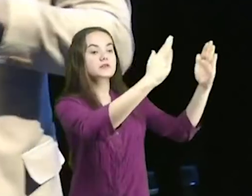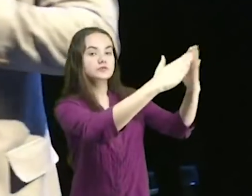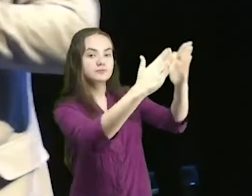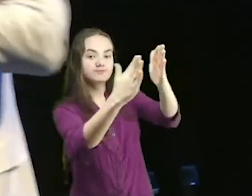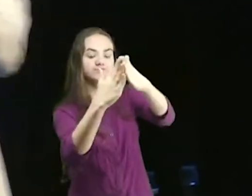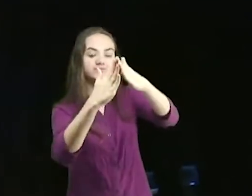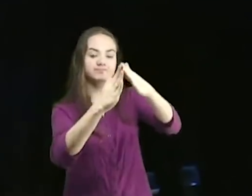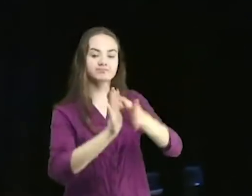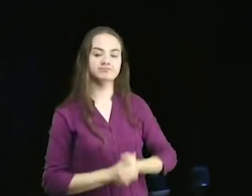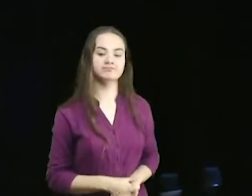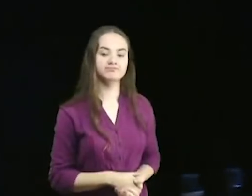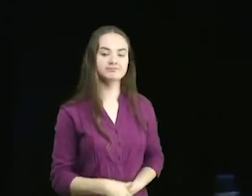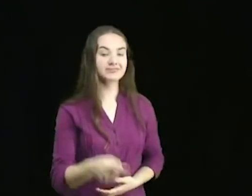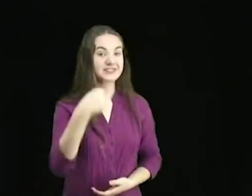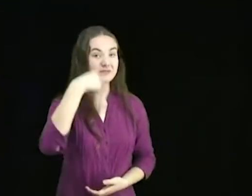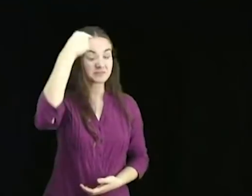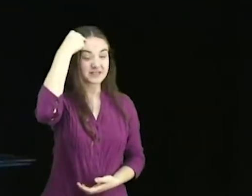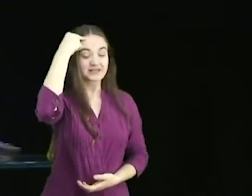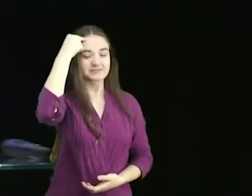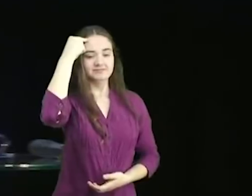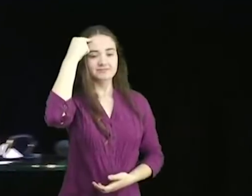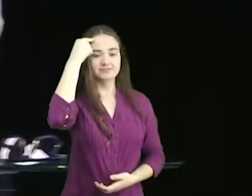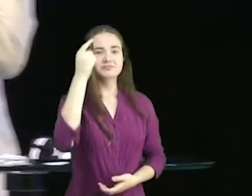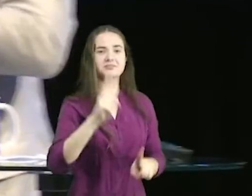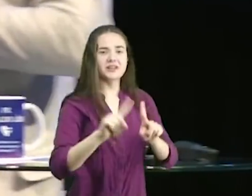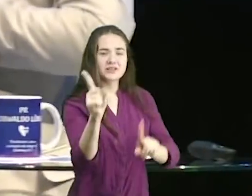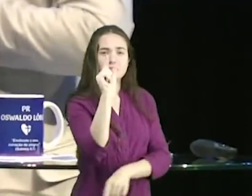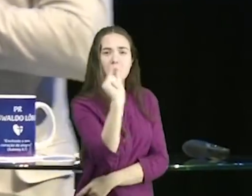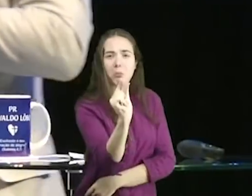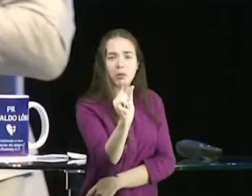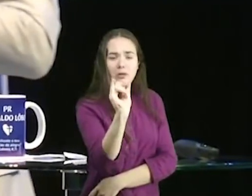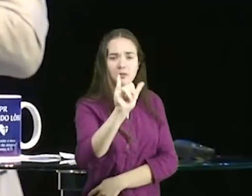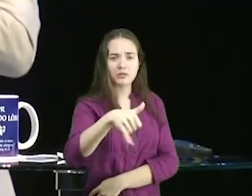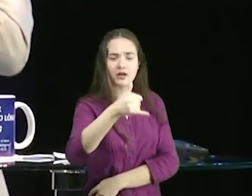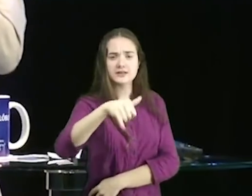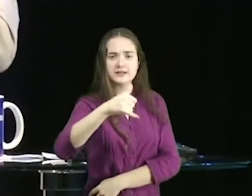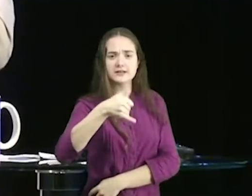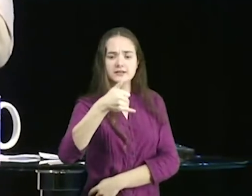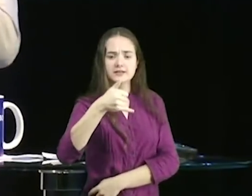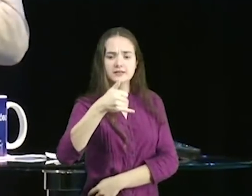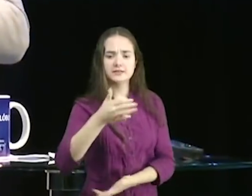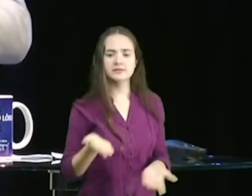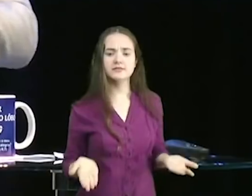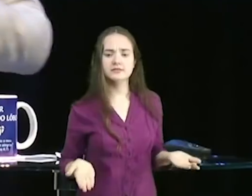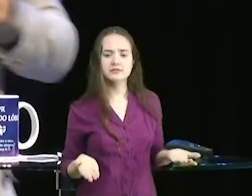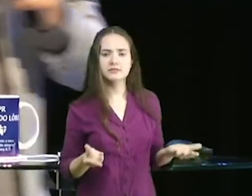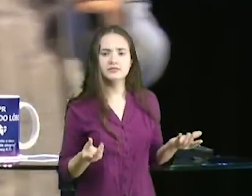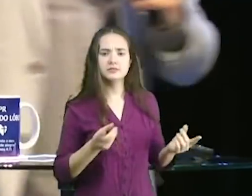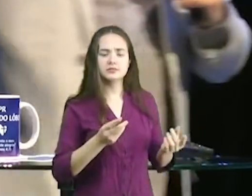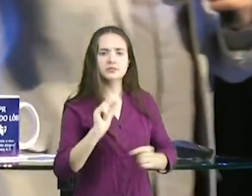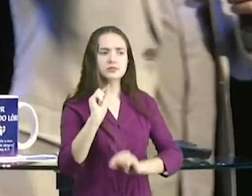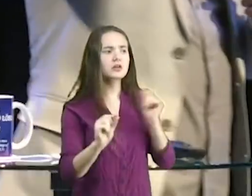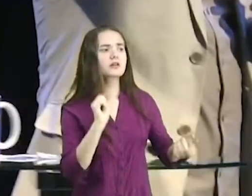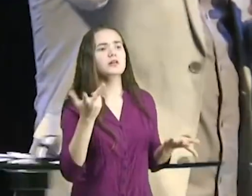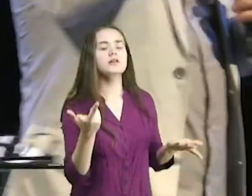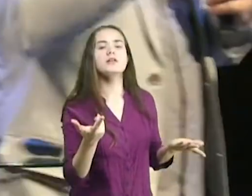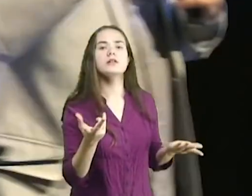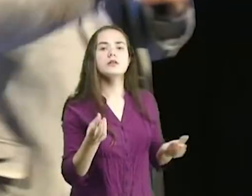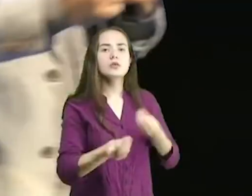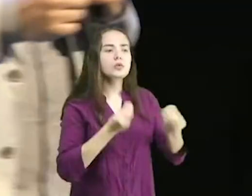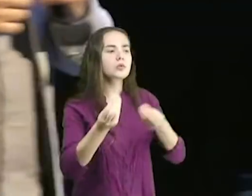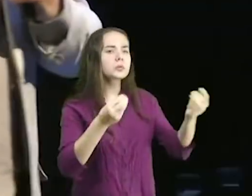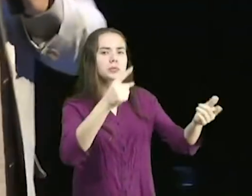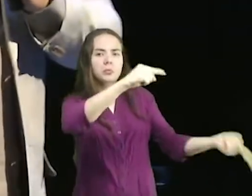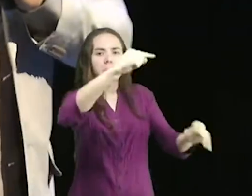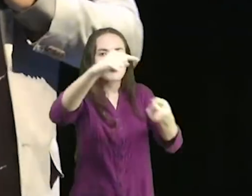E aí você fala, mas eu tenho um pouco de azeite. O que, que eu vou fazer com esse monte? A perspectiva